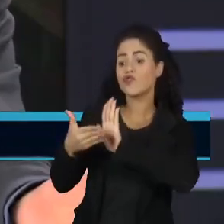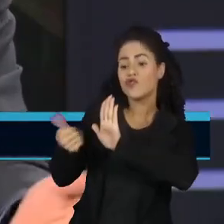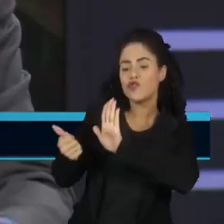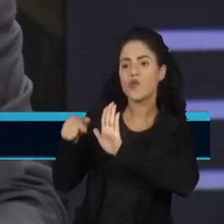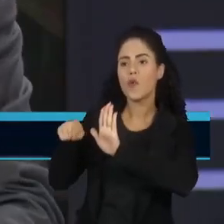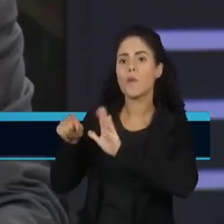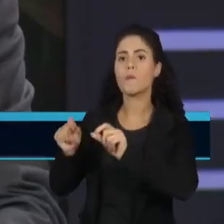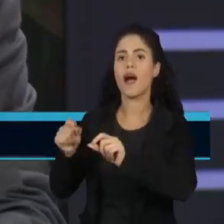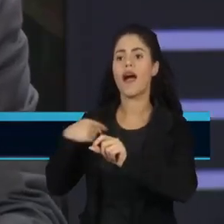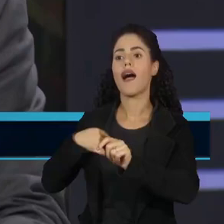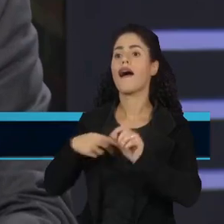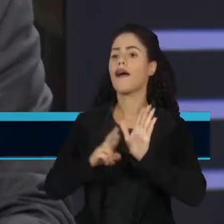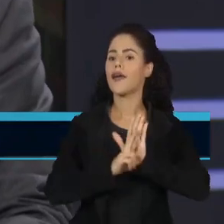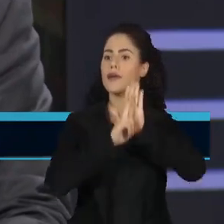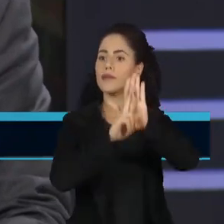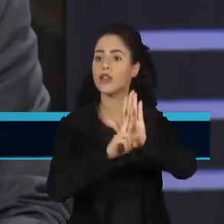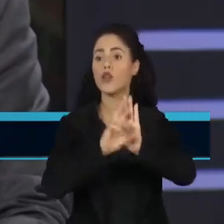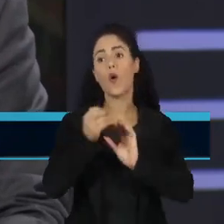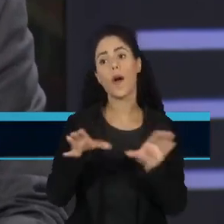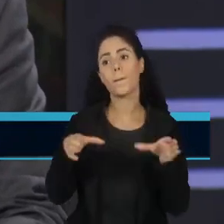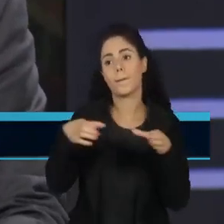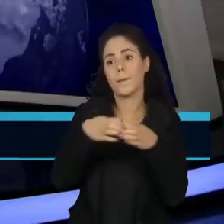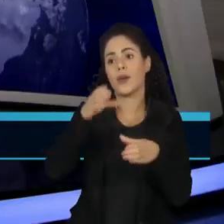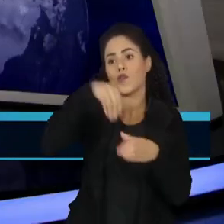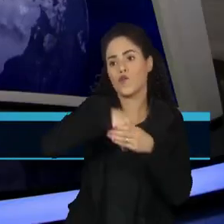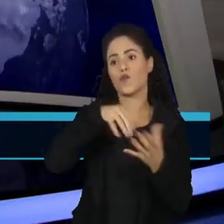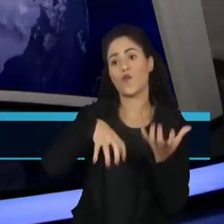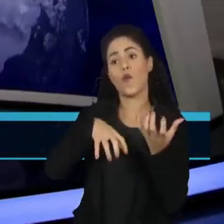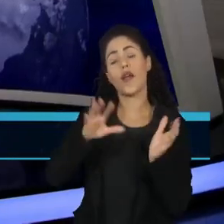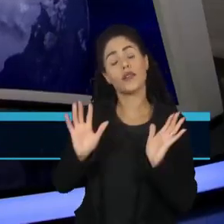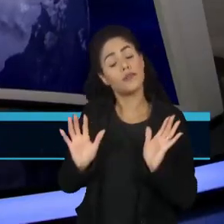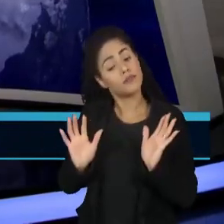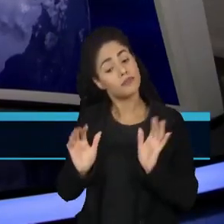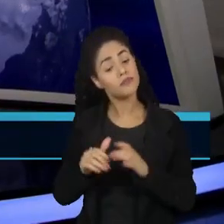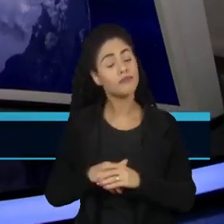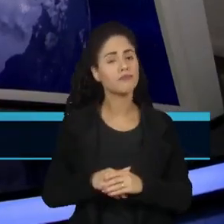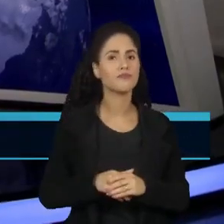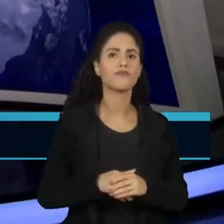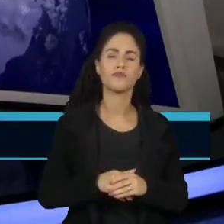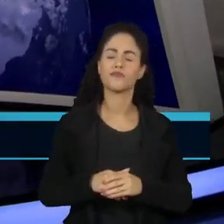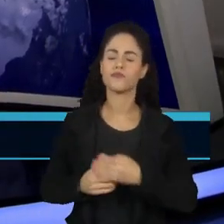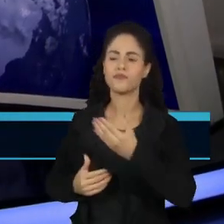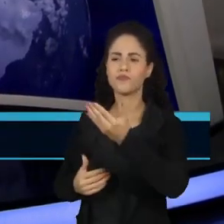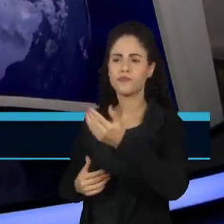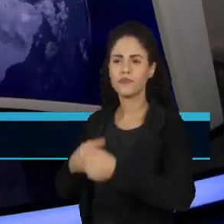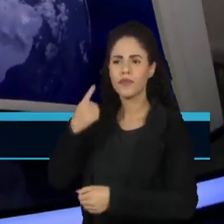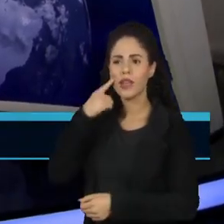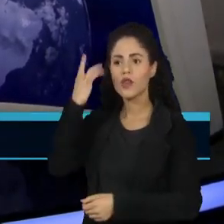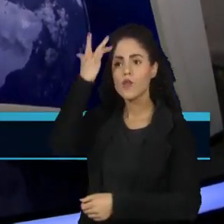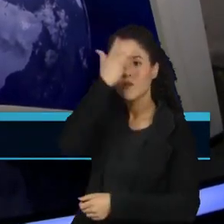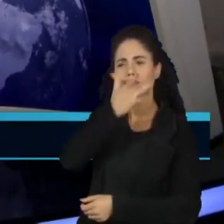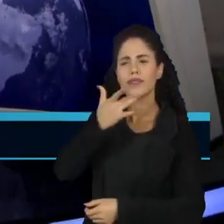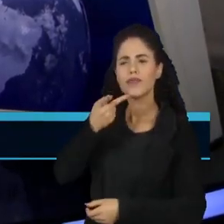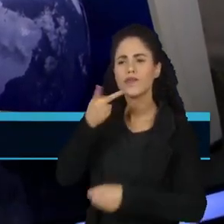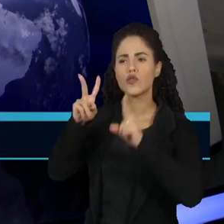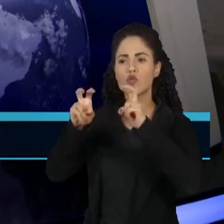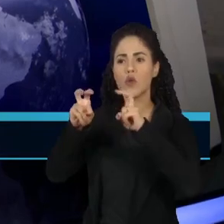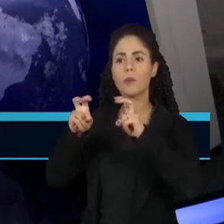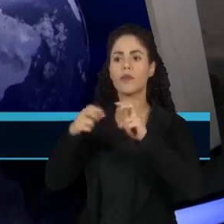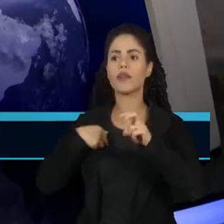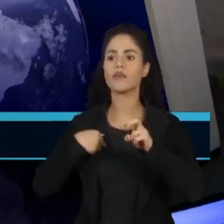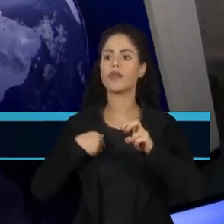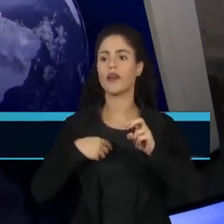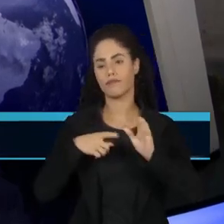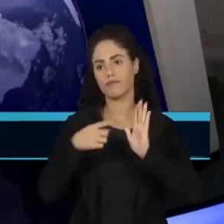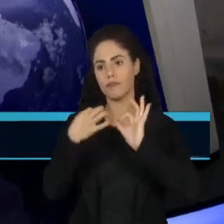representado pelo congresso ou é o próprio congresso agora lerta quando o Haddad fala em reforma neutra E aí